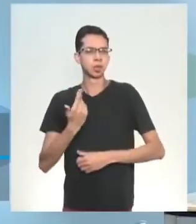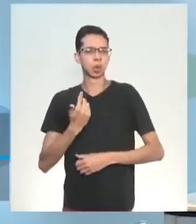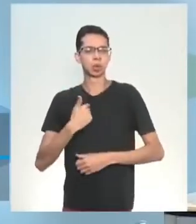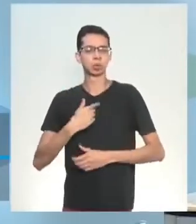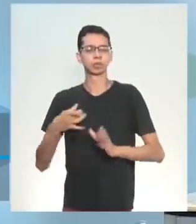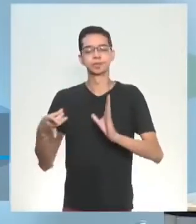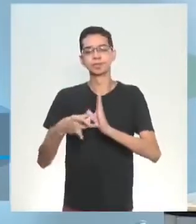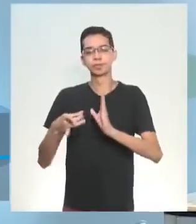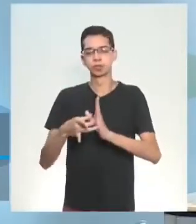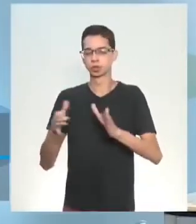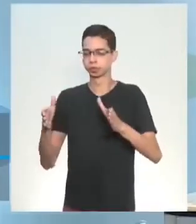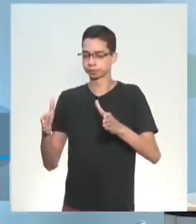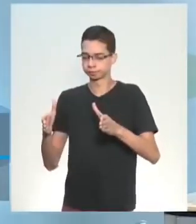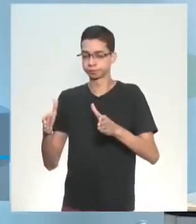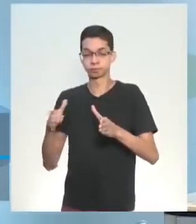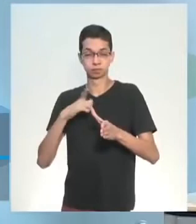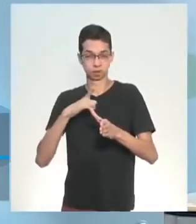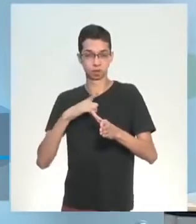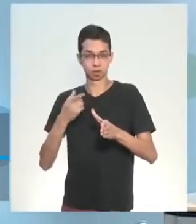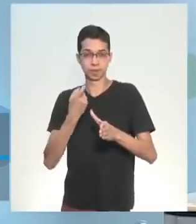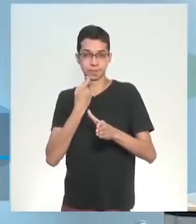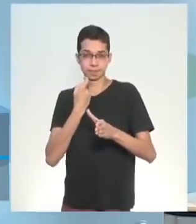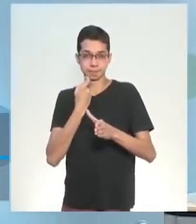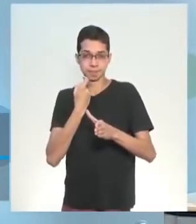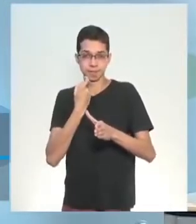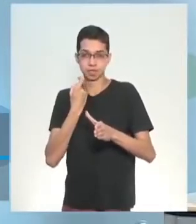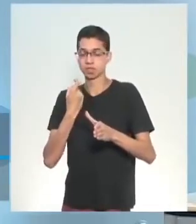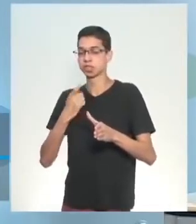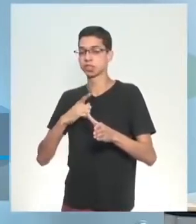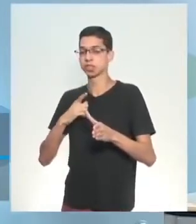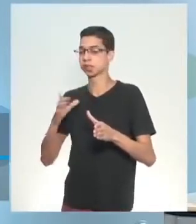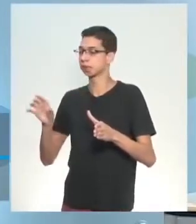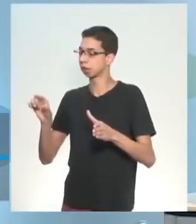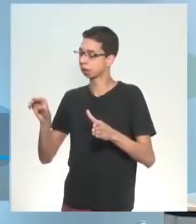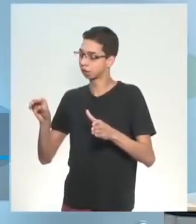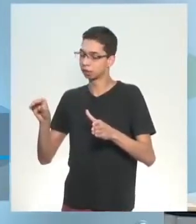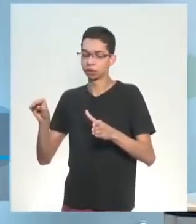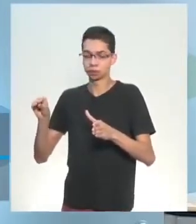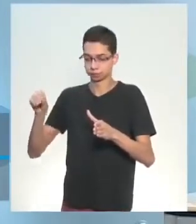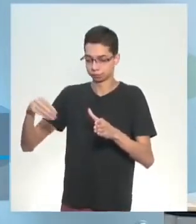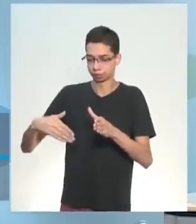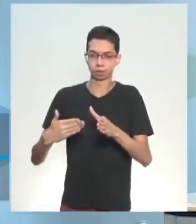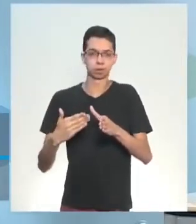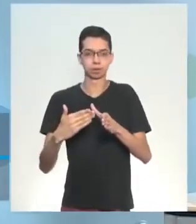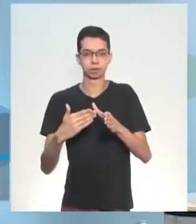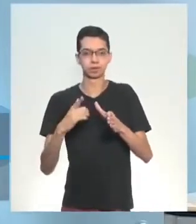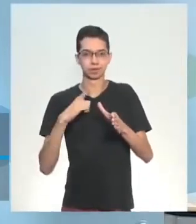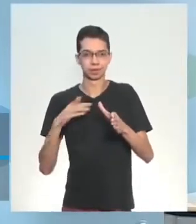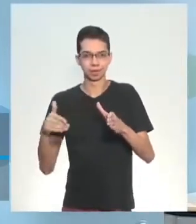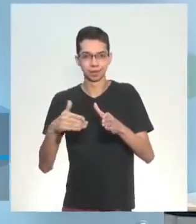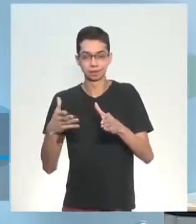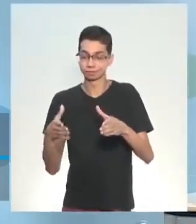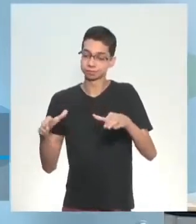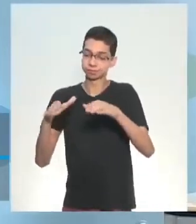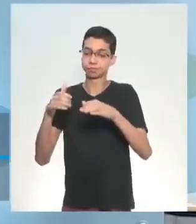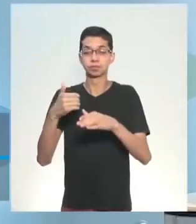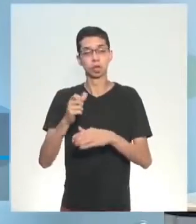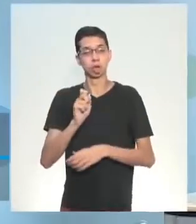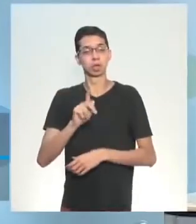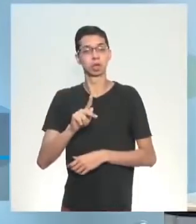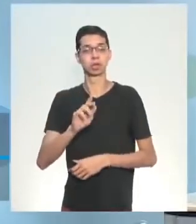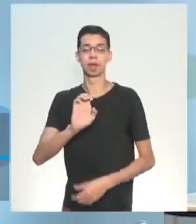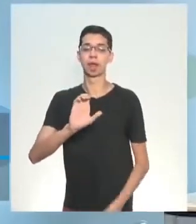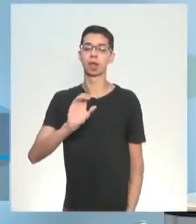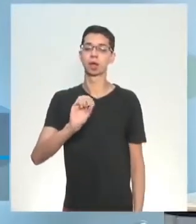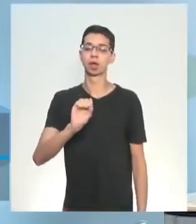umas pedrinhas, eu estou formando um ecossistema. De repente eu jogo ali um vegetalzinho, Estou formando um ecossistema artificial, beleza, mas é um